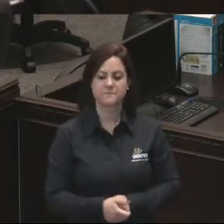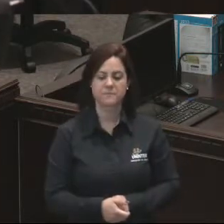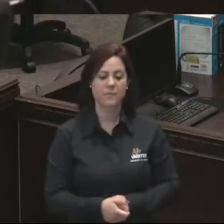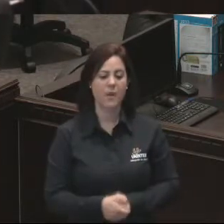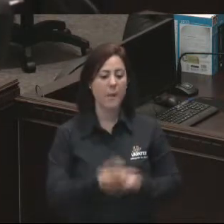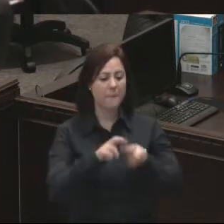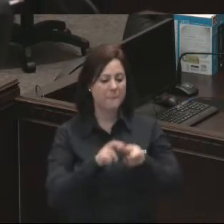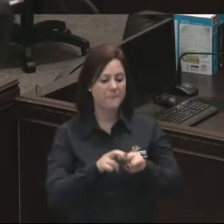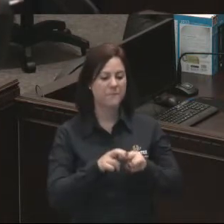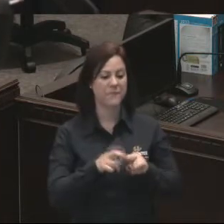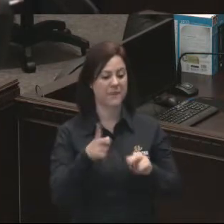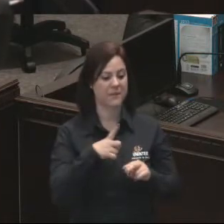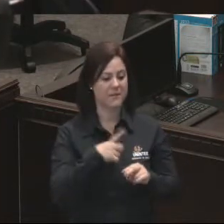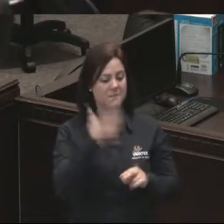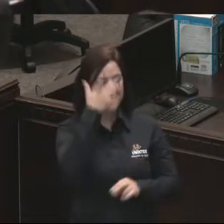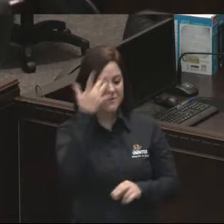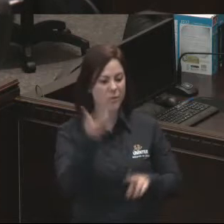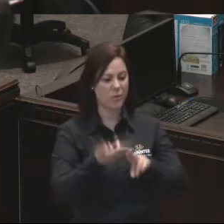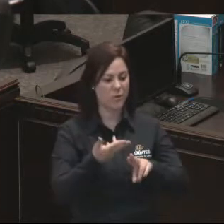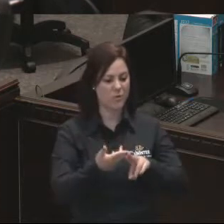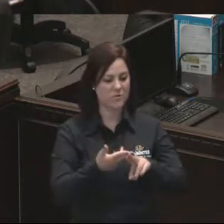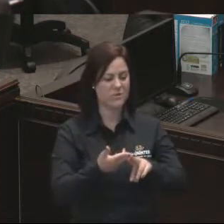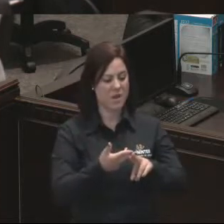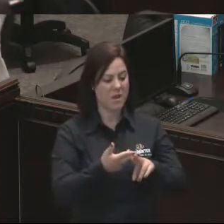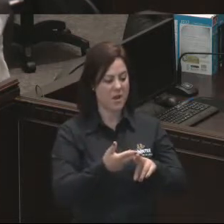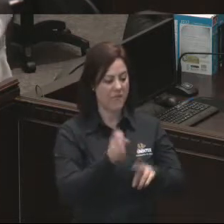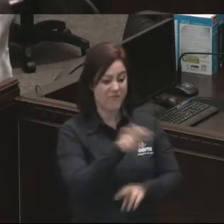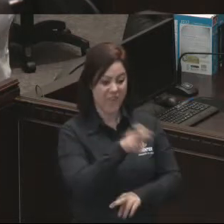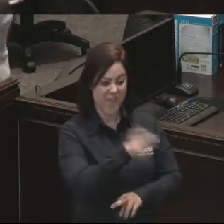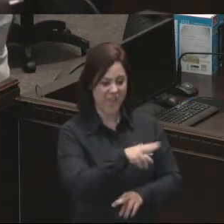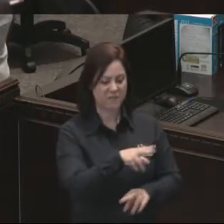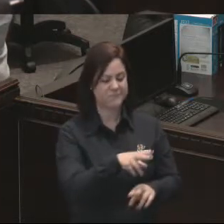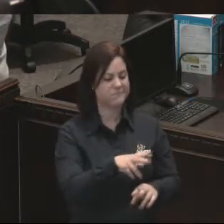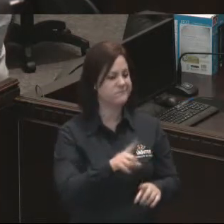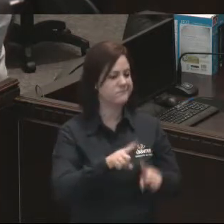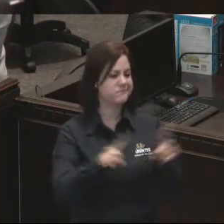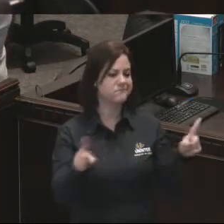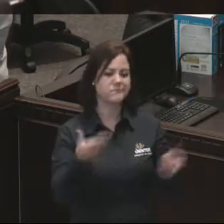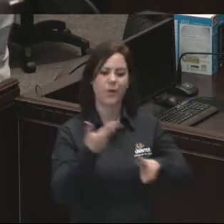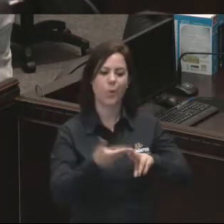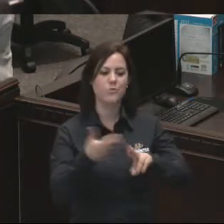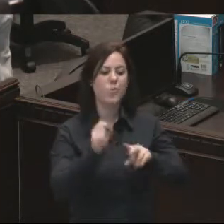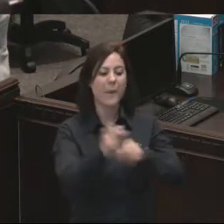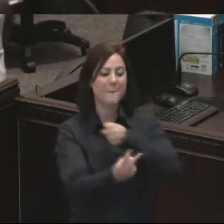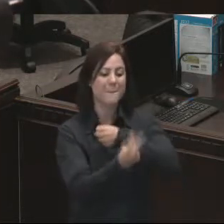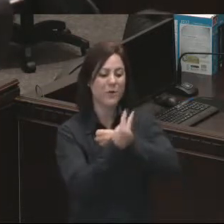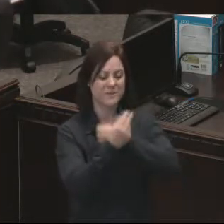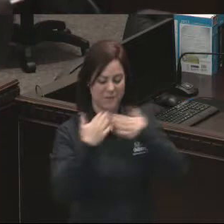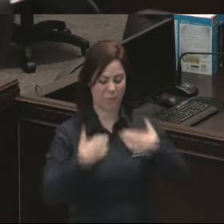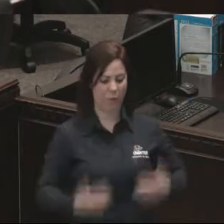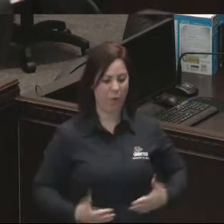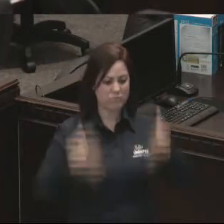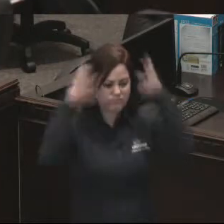aplicadores de agrotóxicos usando todos os equipamentos de proteção individual, né? Então, há muita contaminação